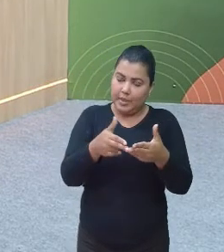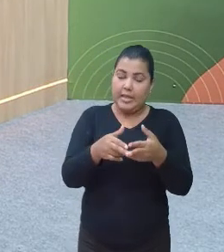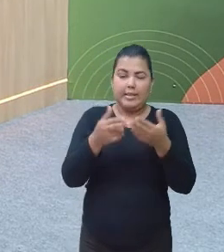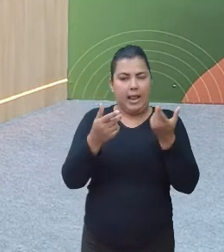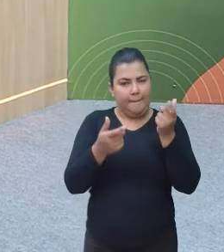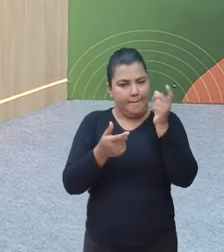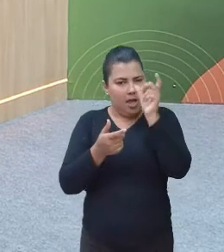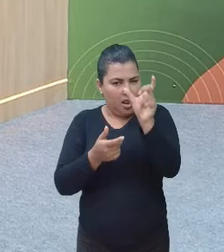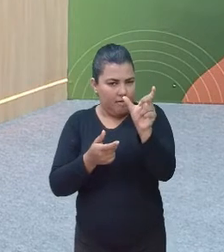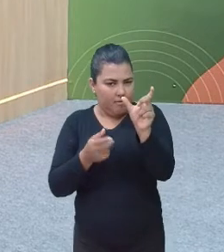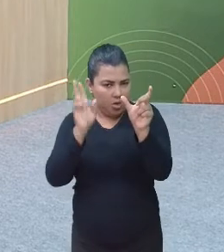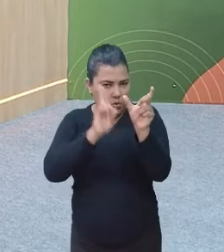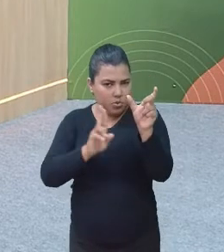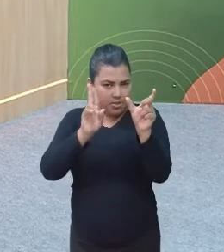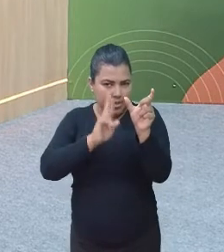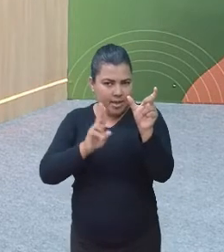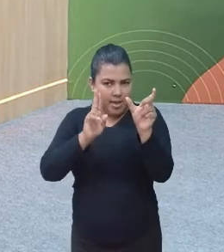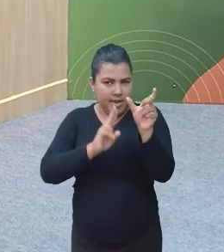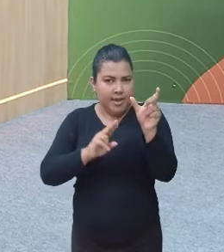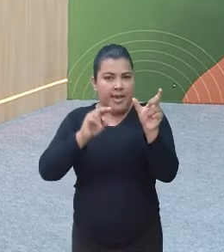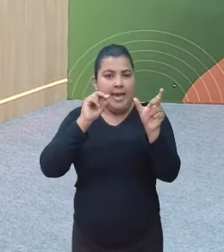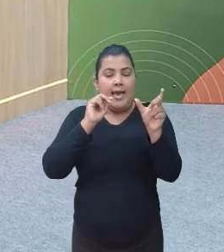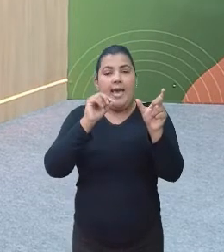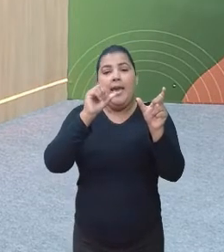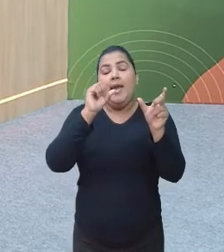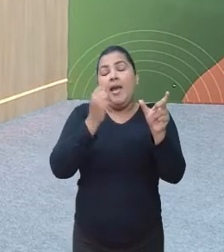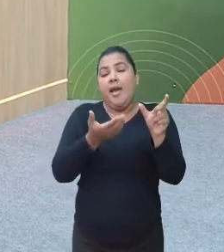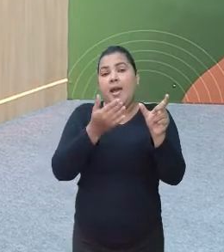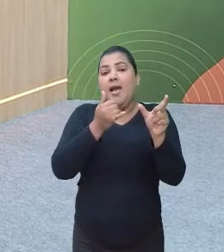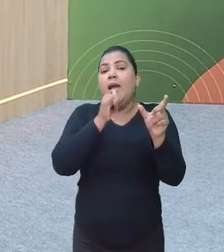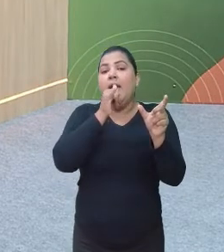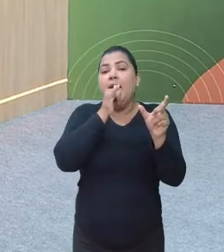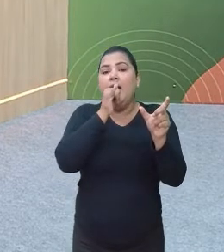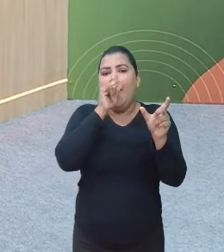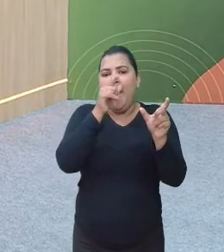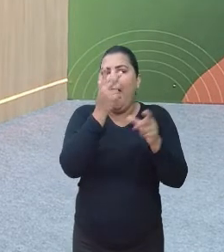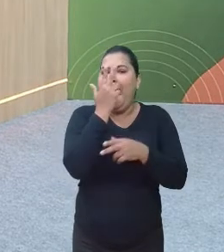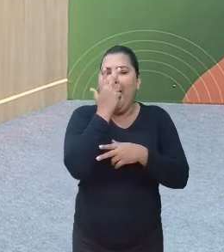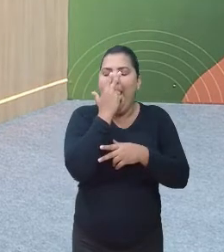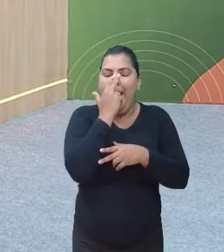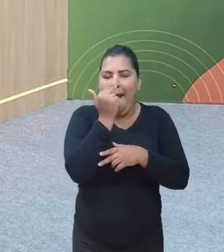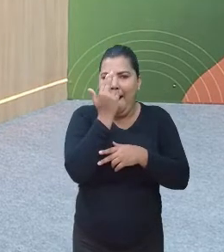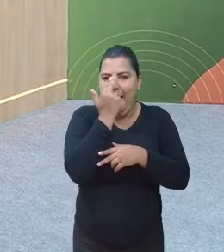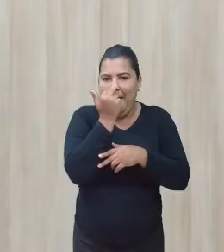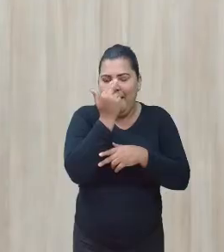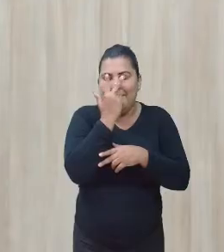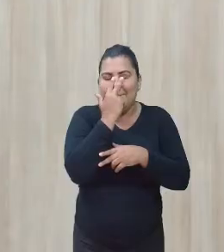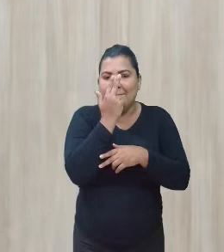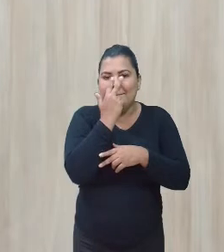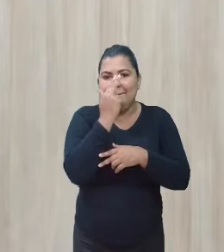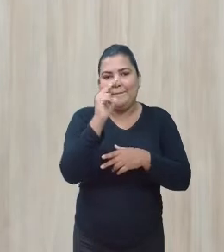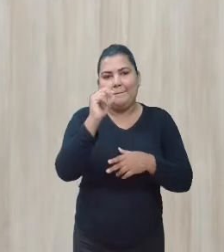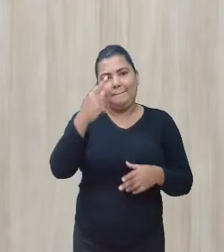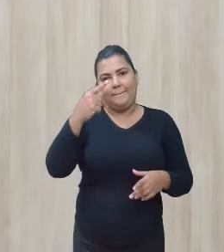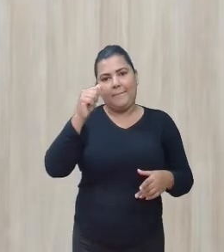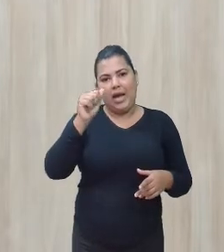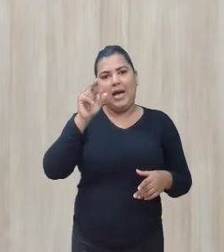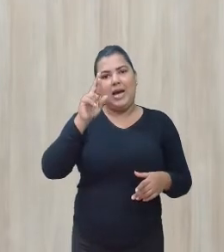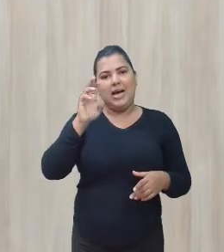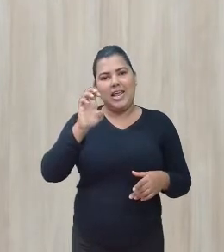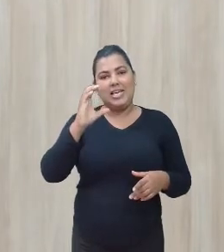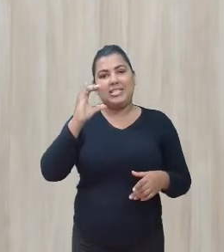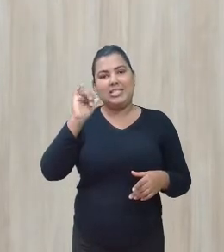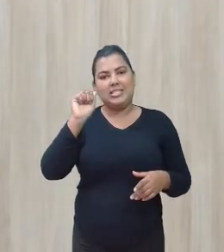que eu falei anteriormente, essas três cenas elas são parecidas, tá certo? Então vamos lá. A gente